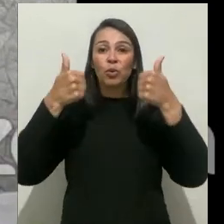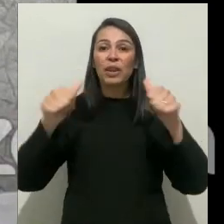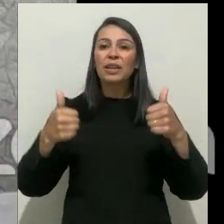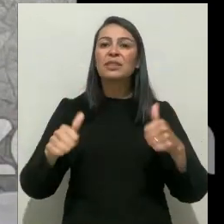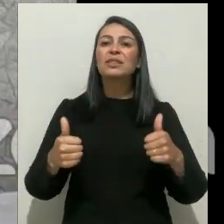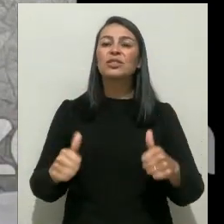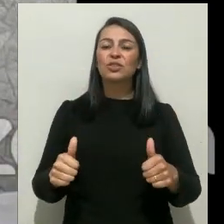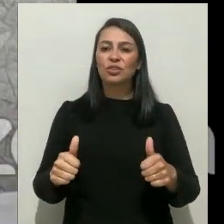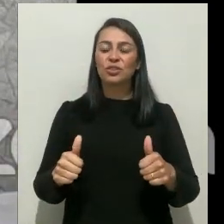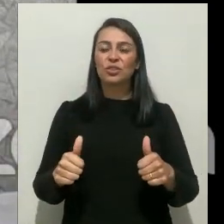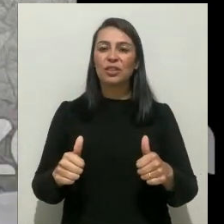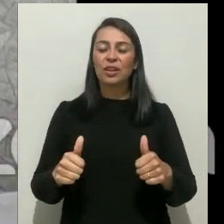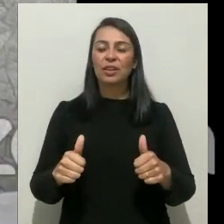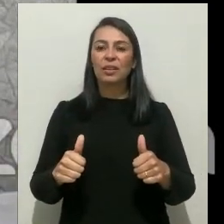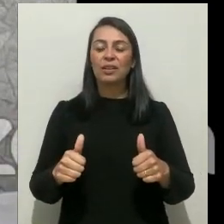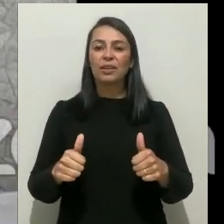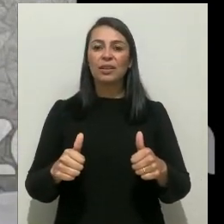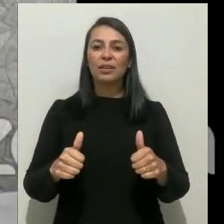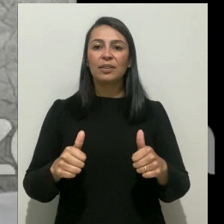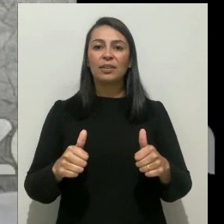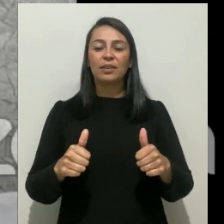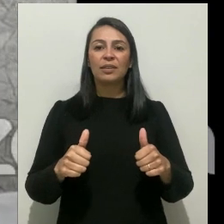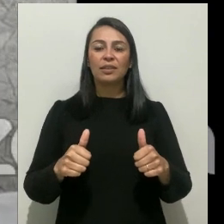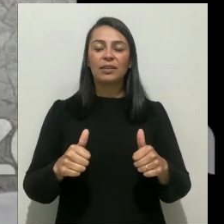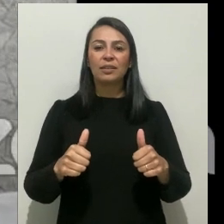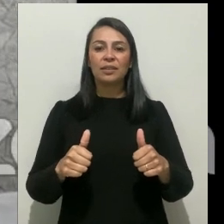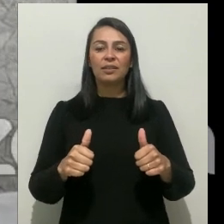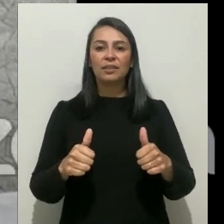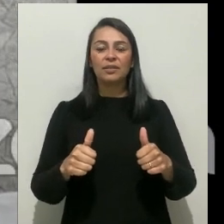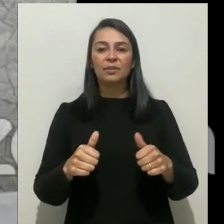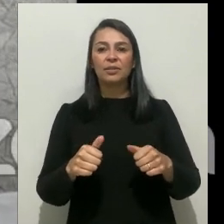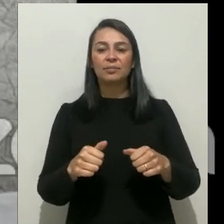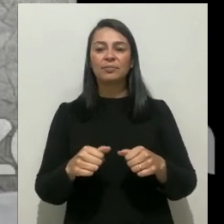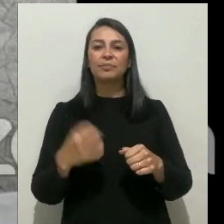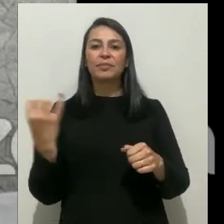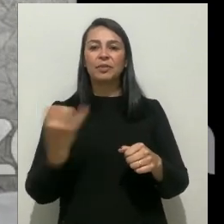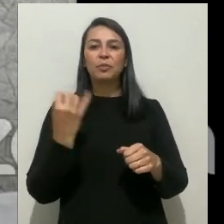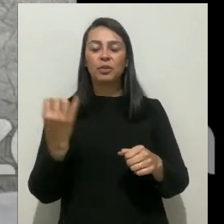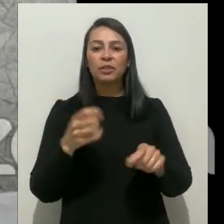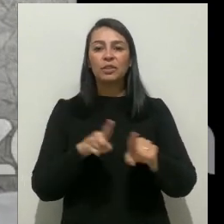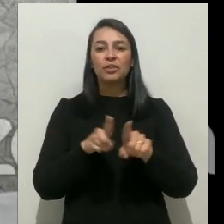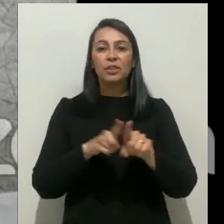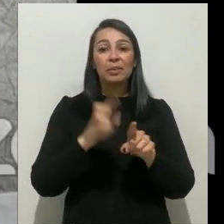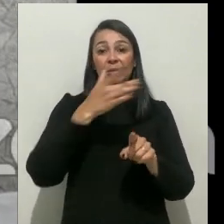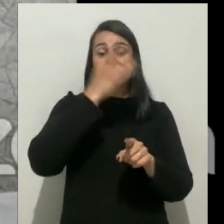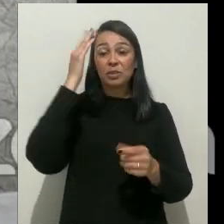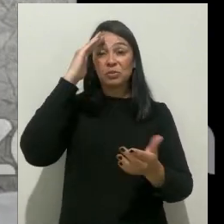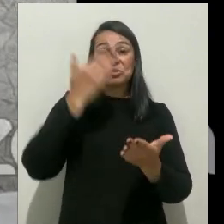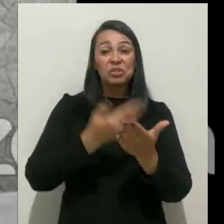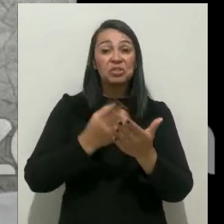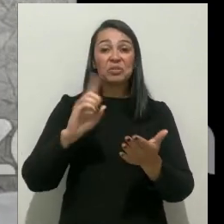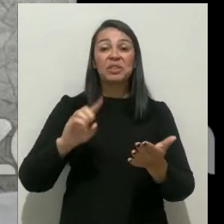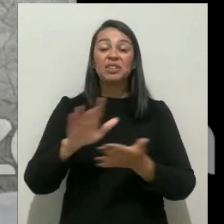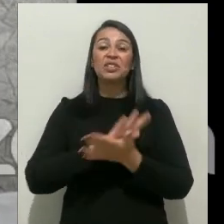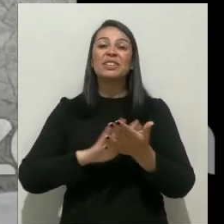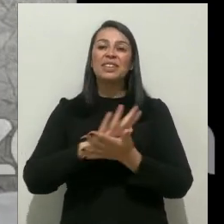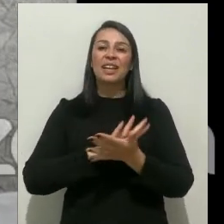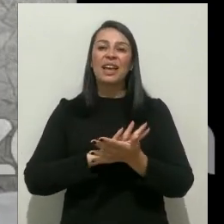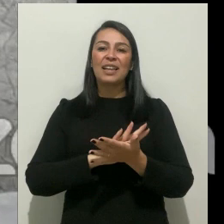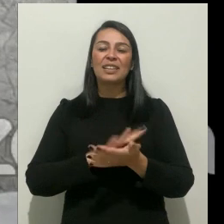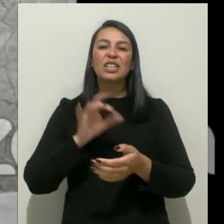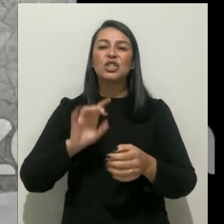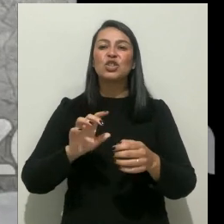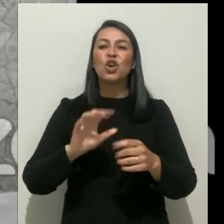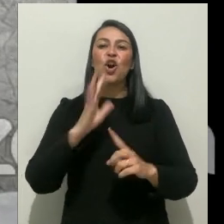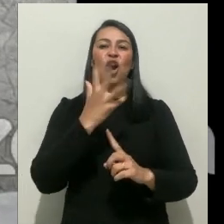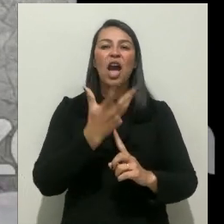é também, né? Inclusive para quem não acredita em nada, né? Ela vai muito além de uma obra